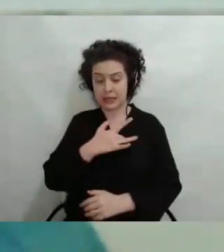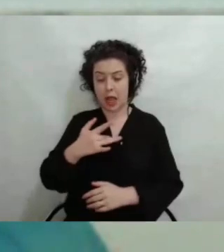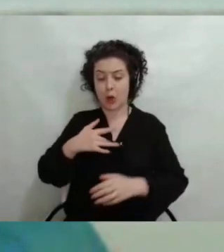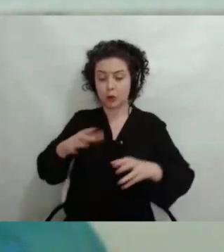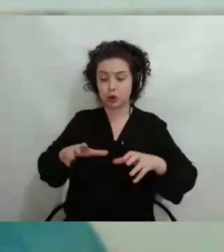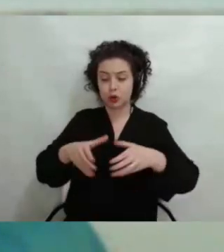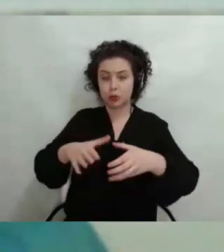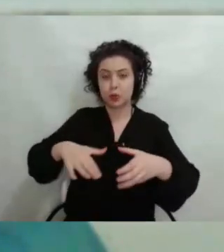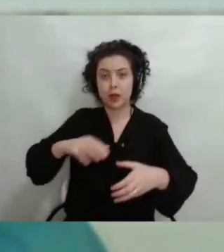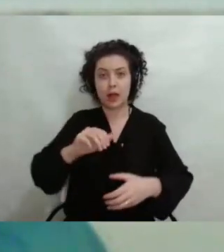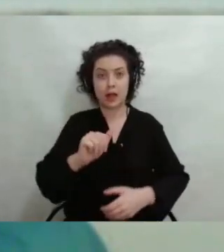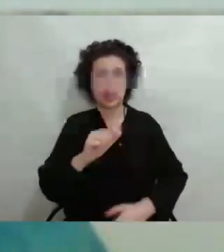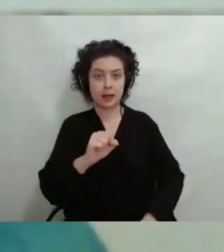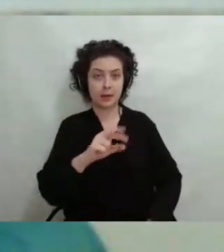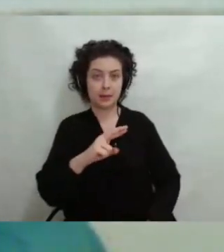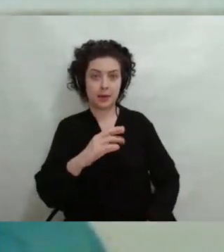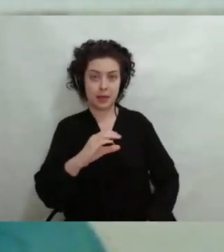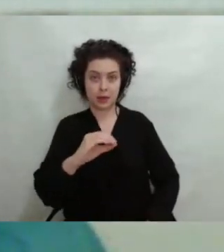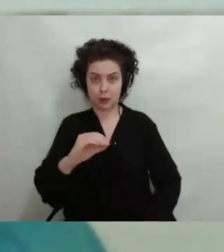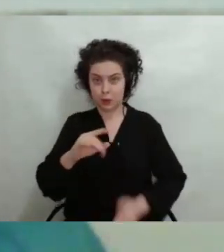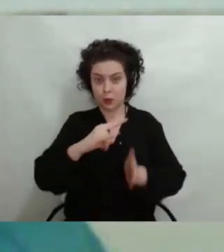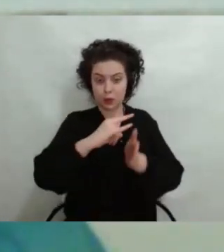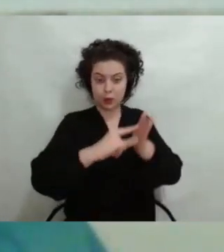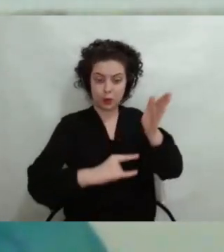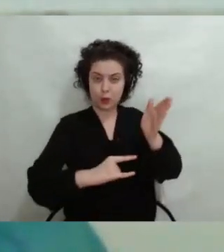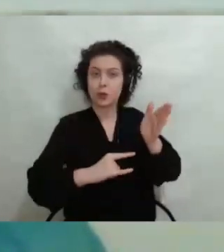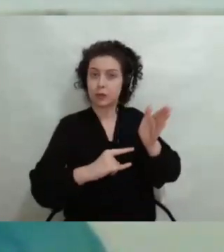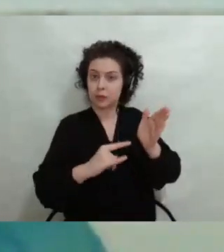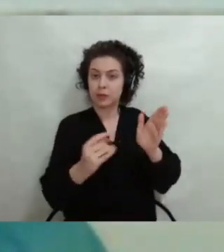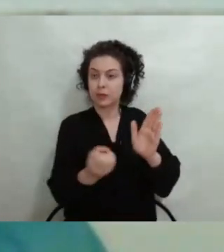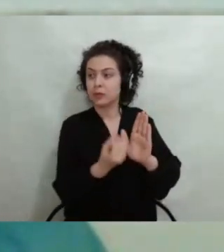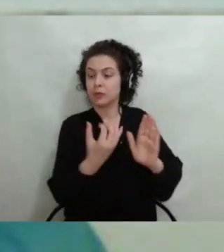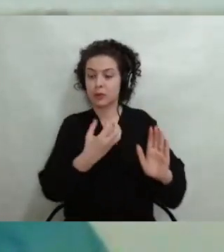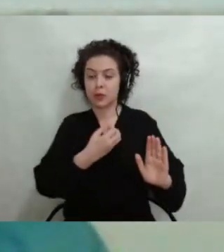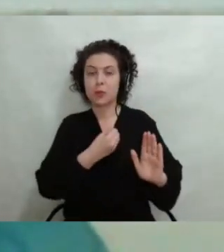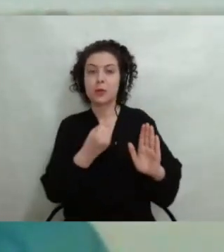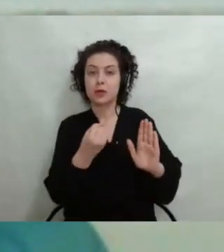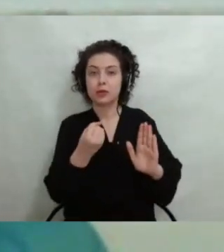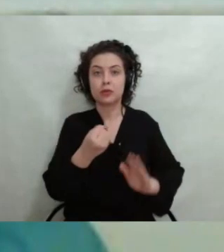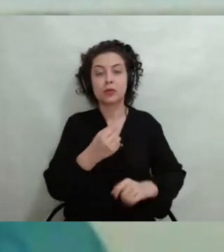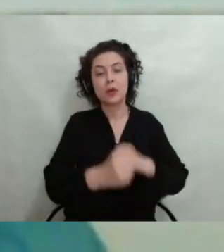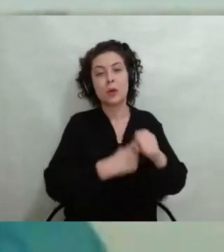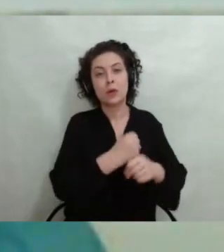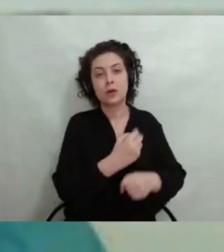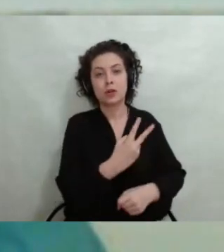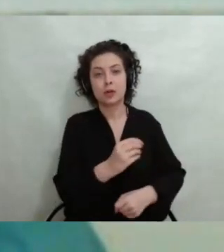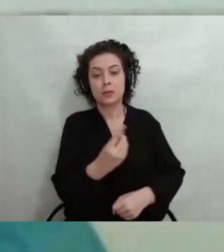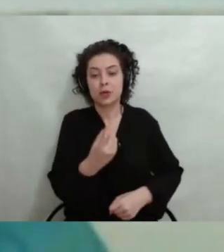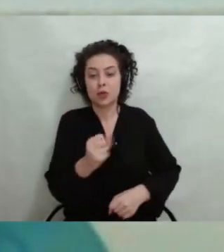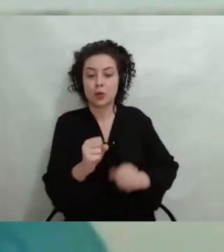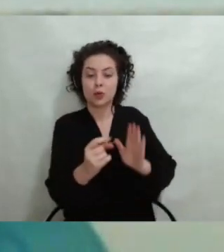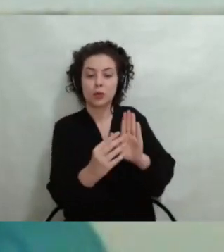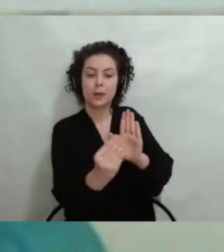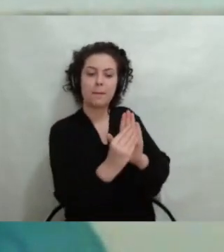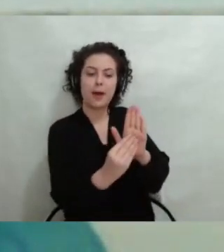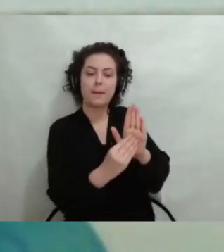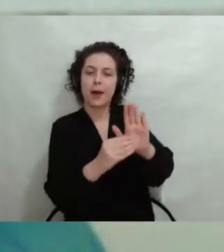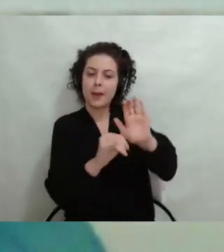Abrasco, fez um número especial em 2018 em que apresenta